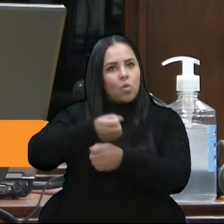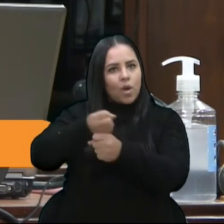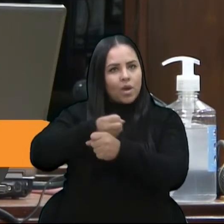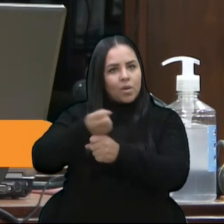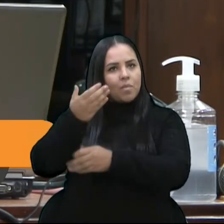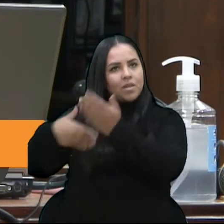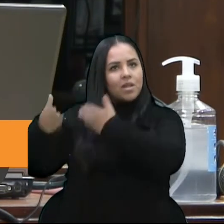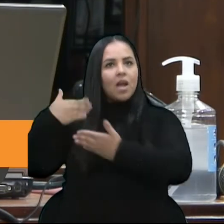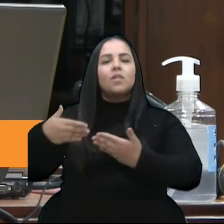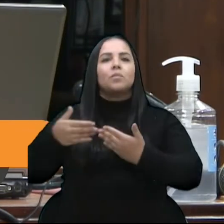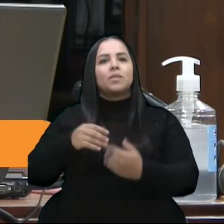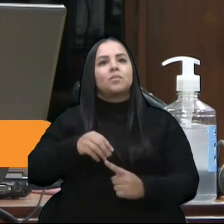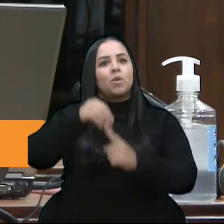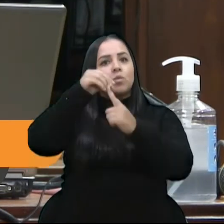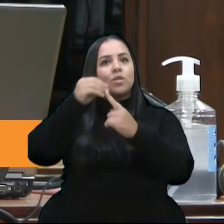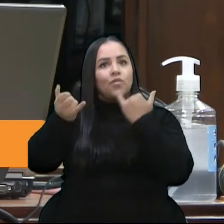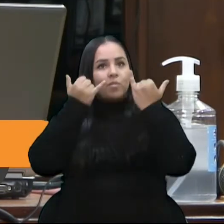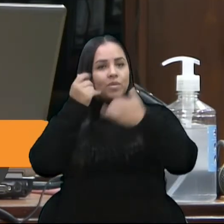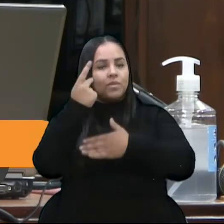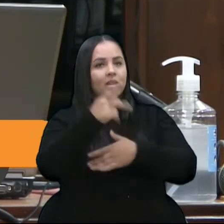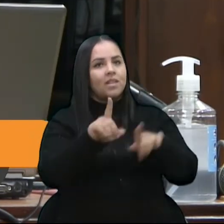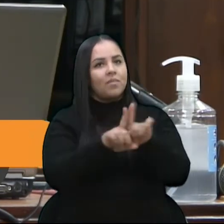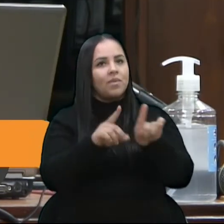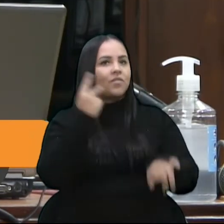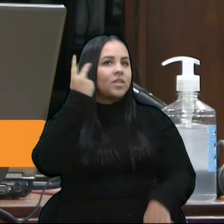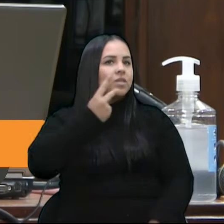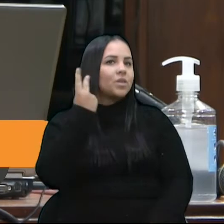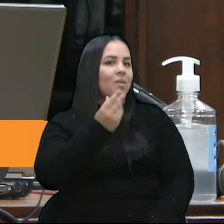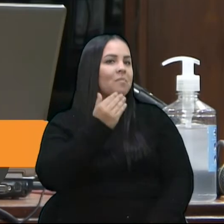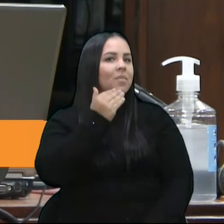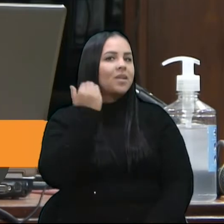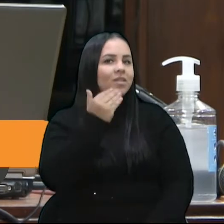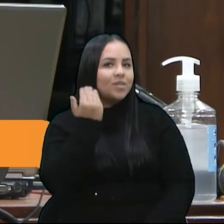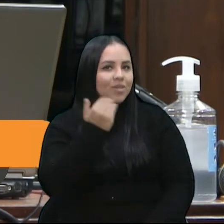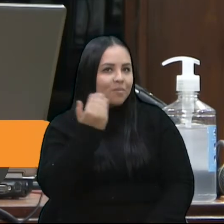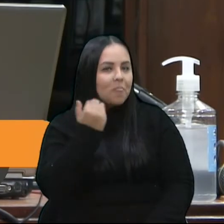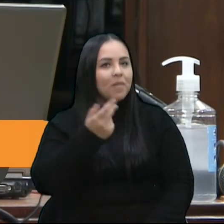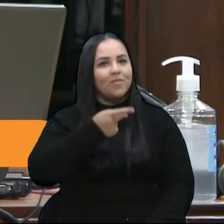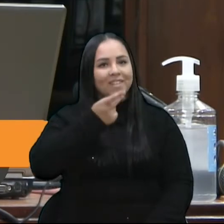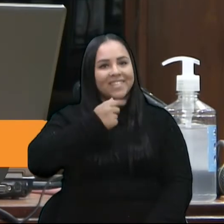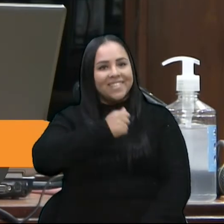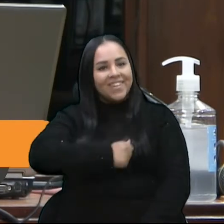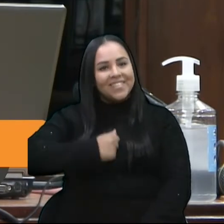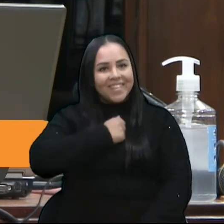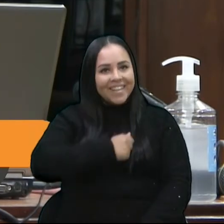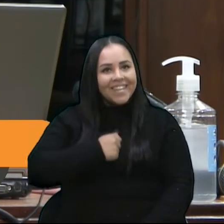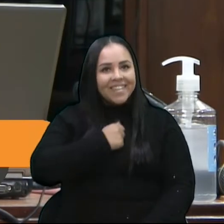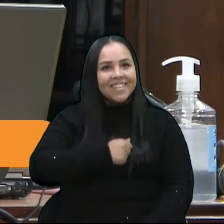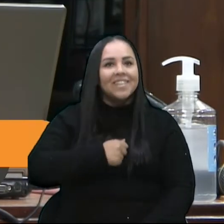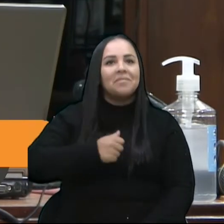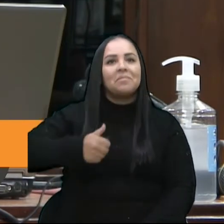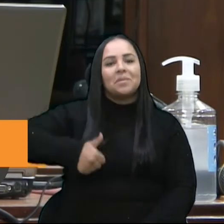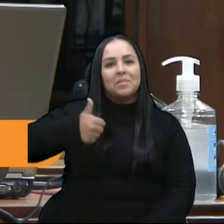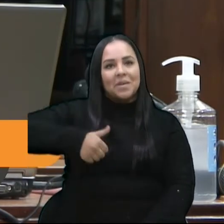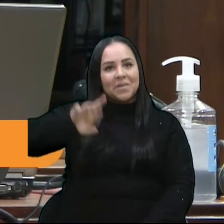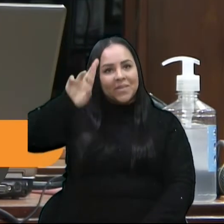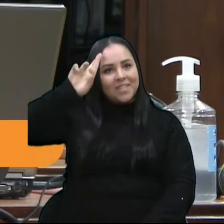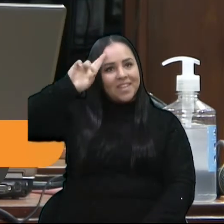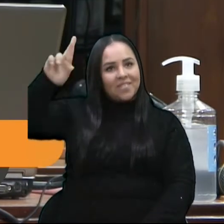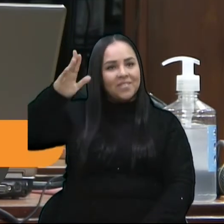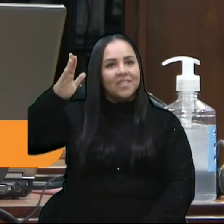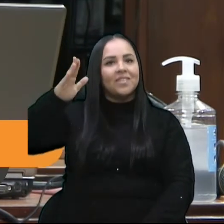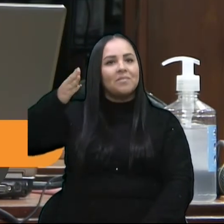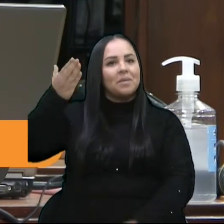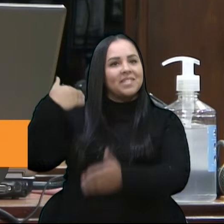Evandro repassa. E também tem da nossa vereadora Marisol Santos, que diz, saudades, Evandro. Um dos meus primeiros chefes no tempo da